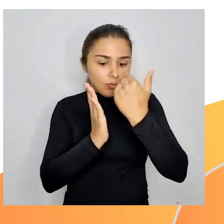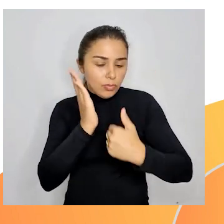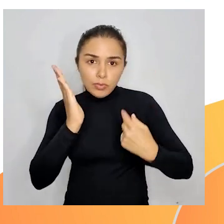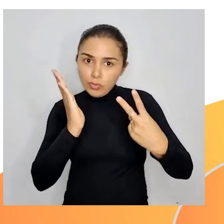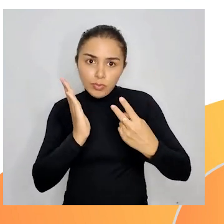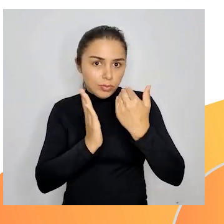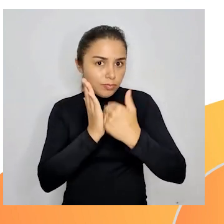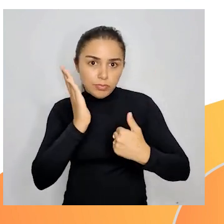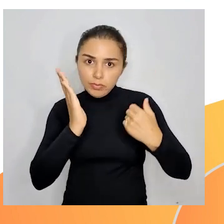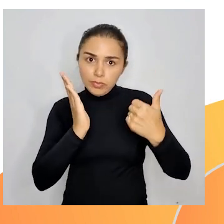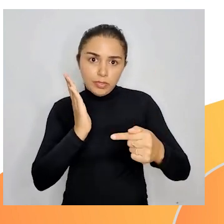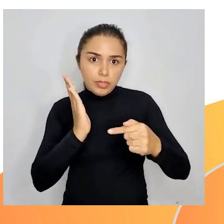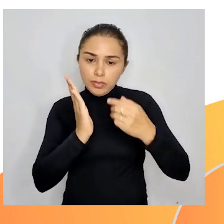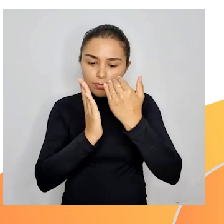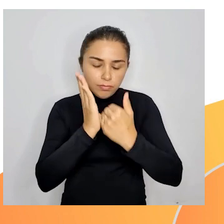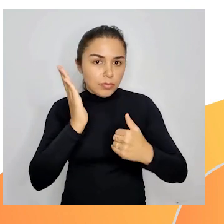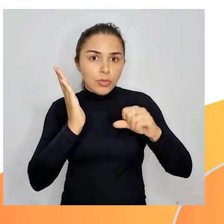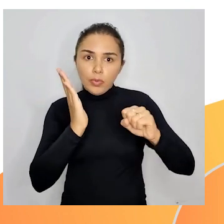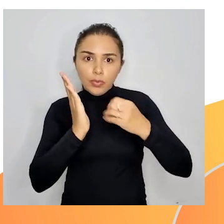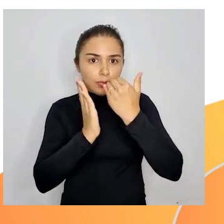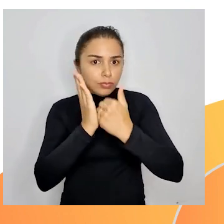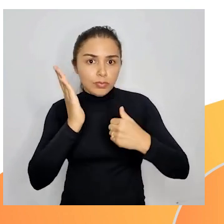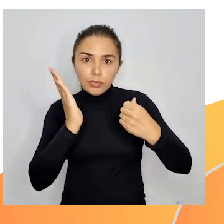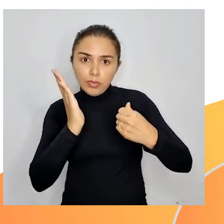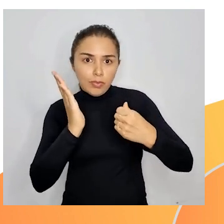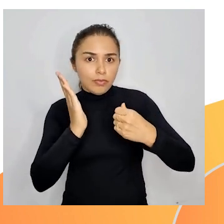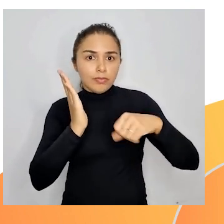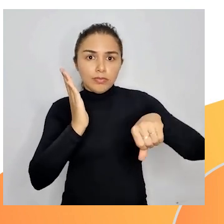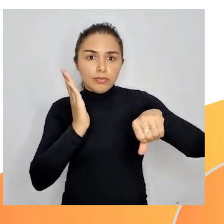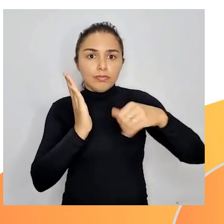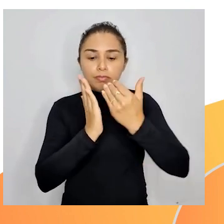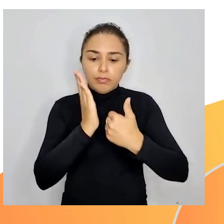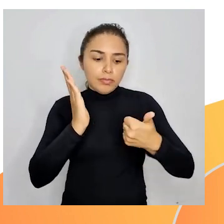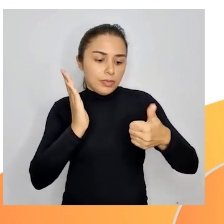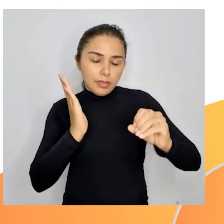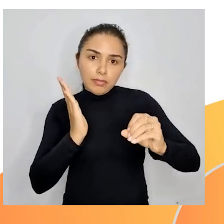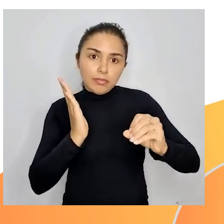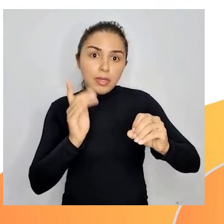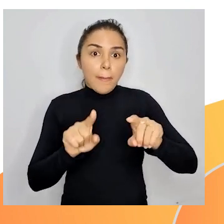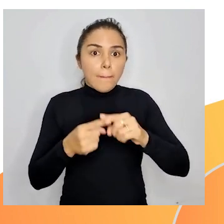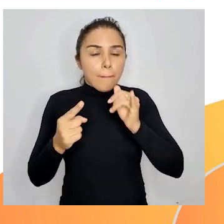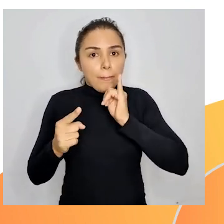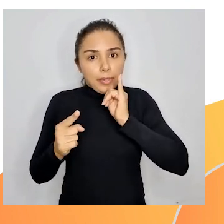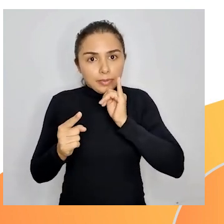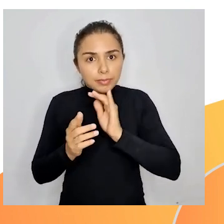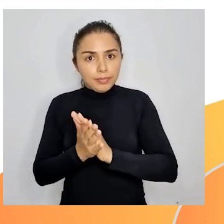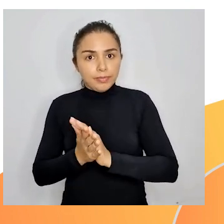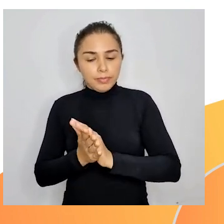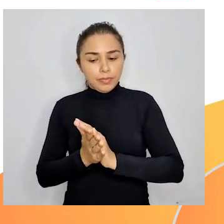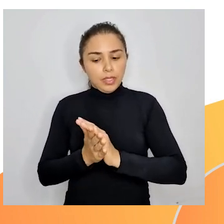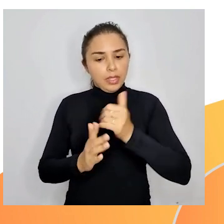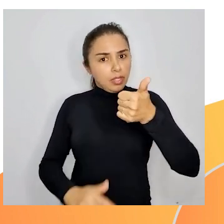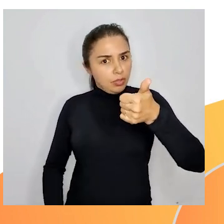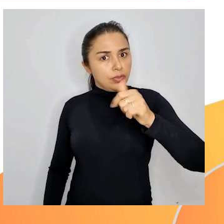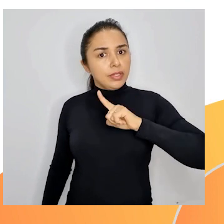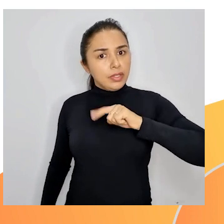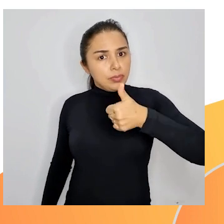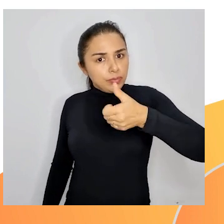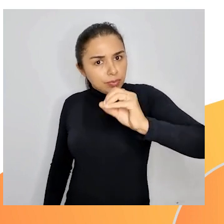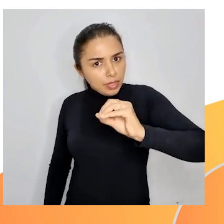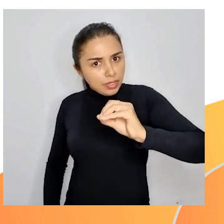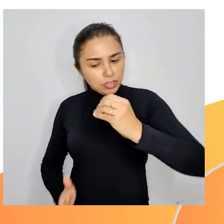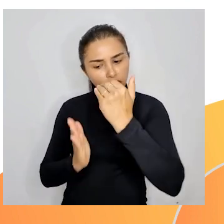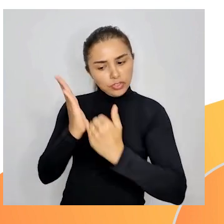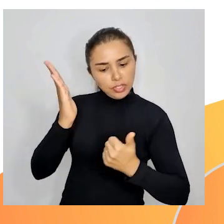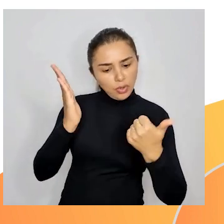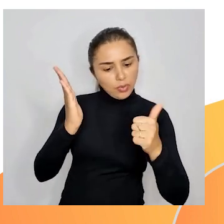7, 8, 9, 10, consigo não tirar nada. Mas eu não consigo tirar 11 de 10, porque eu